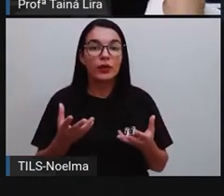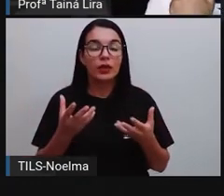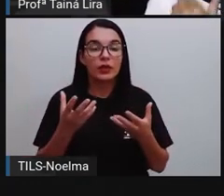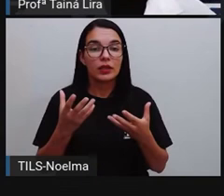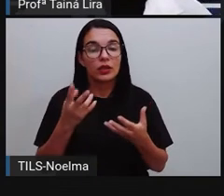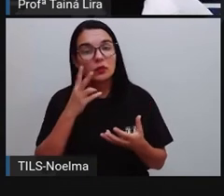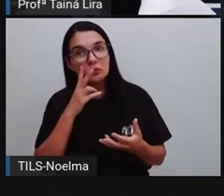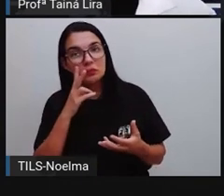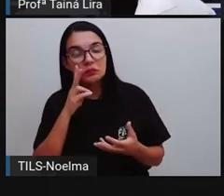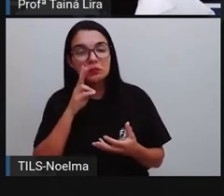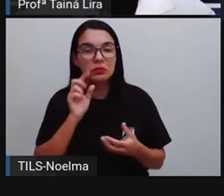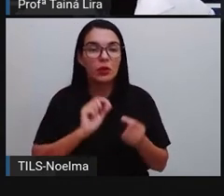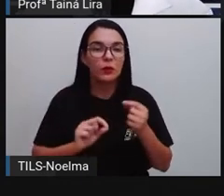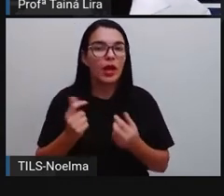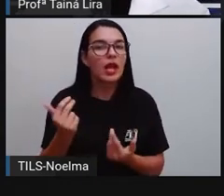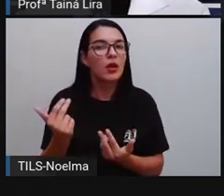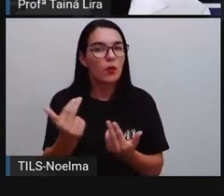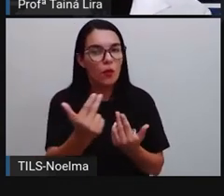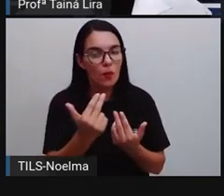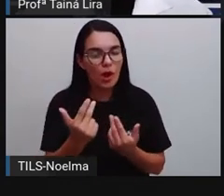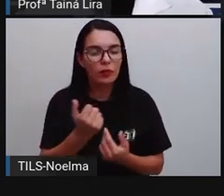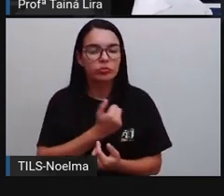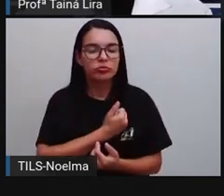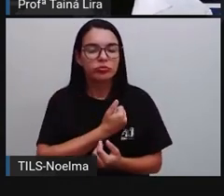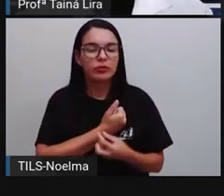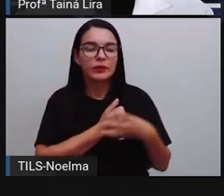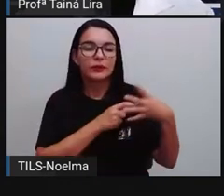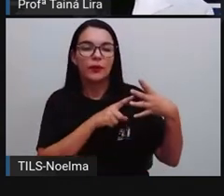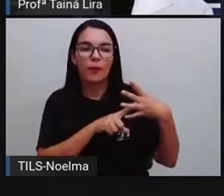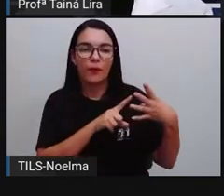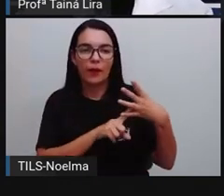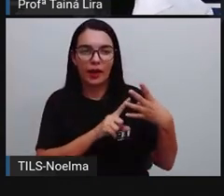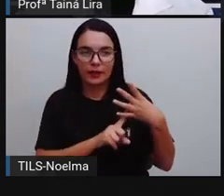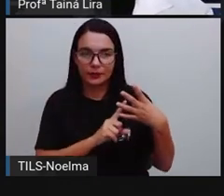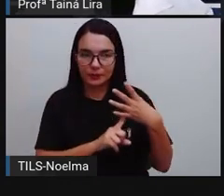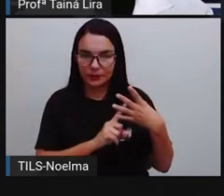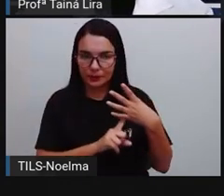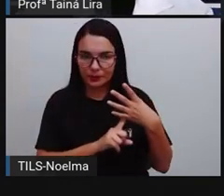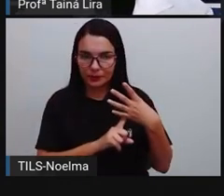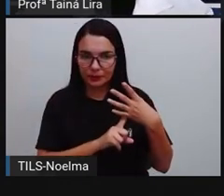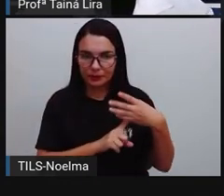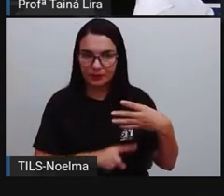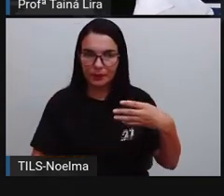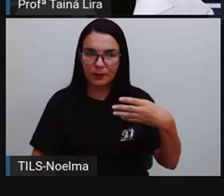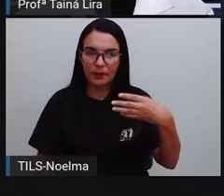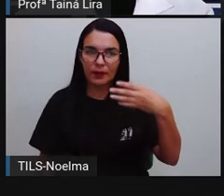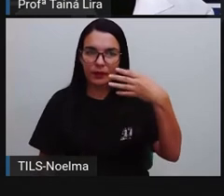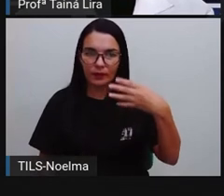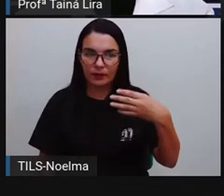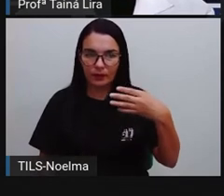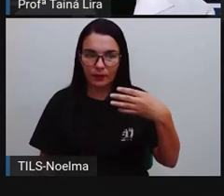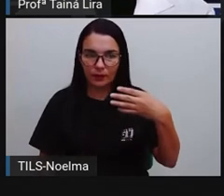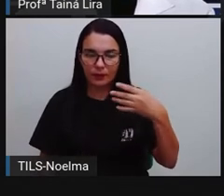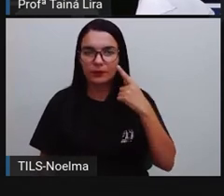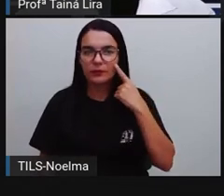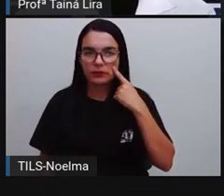ver a gente vai fazer a mesma coisa só que dessa vez a gente vai usar o algarismo